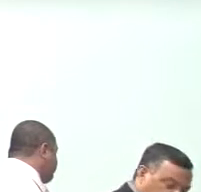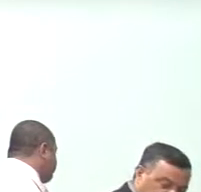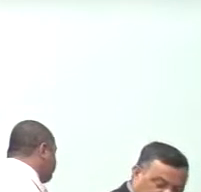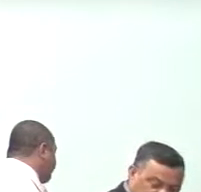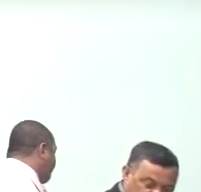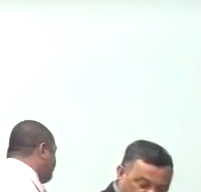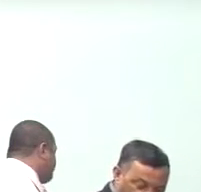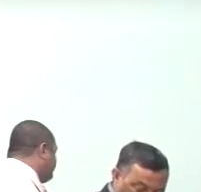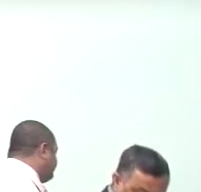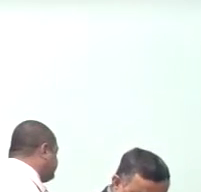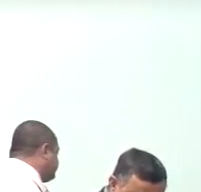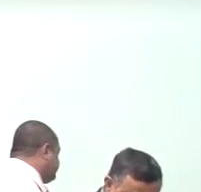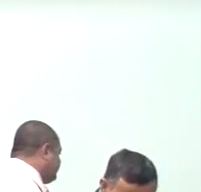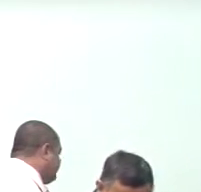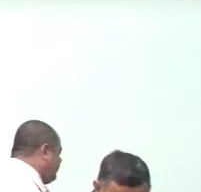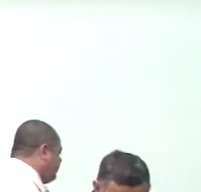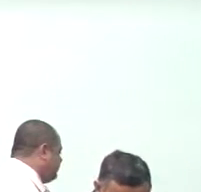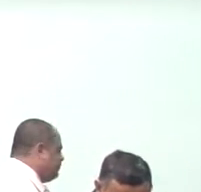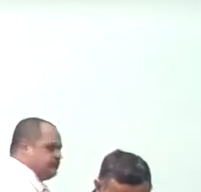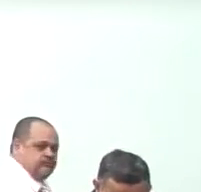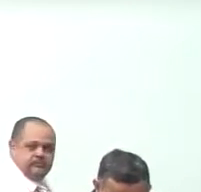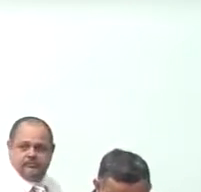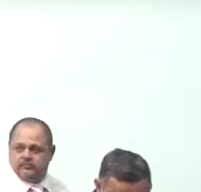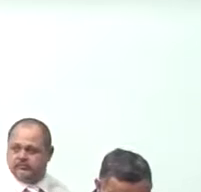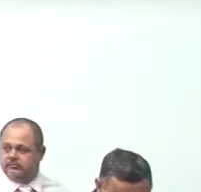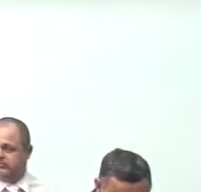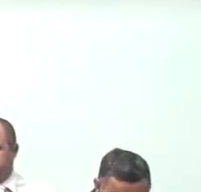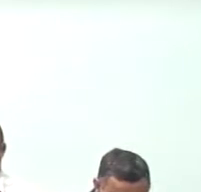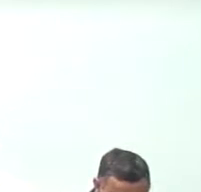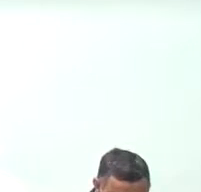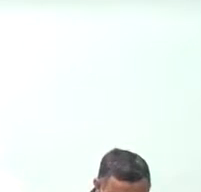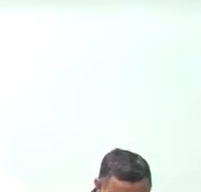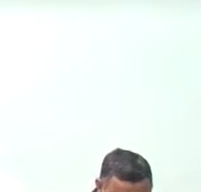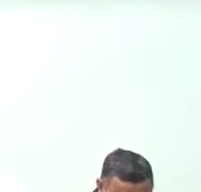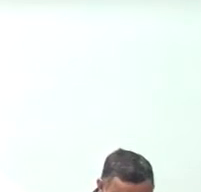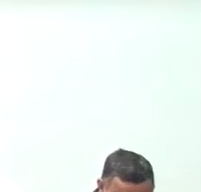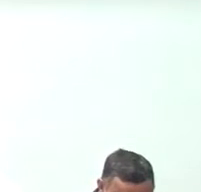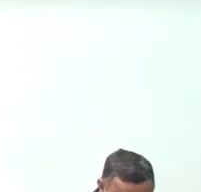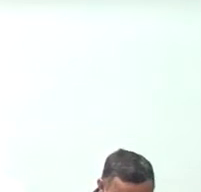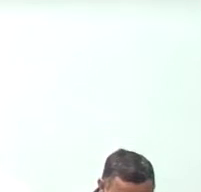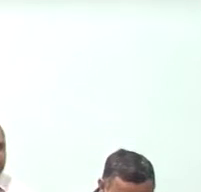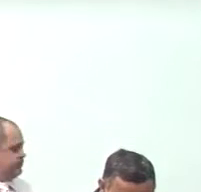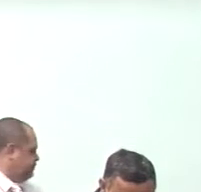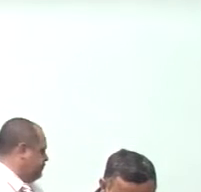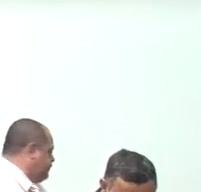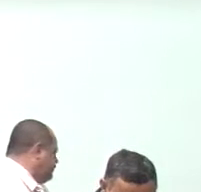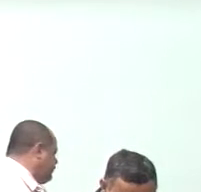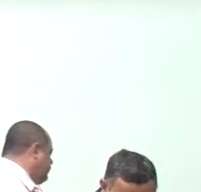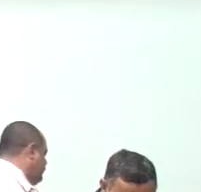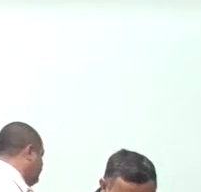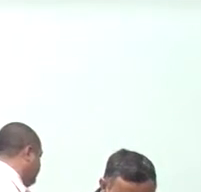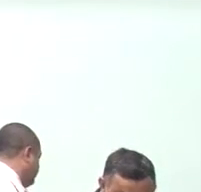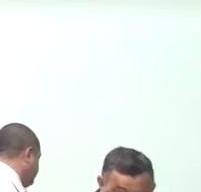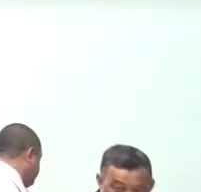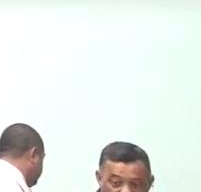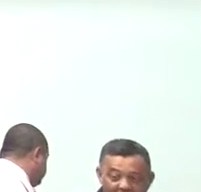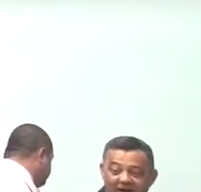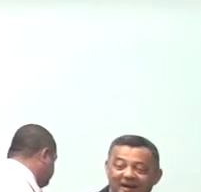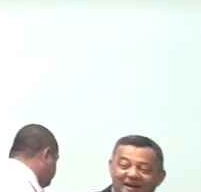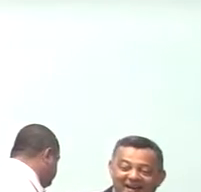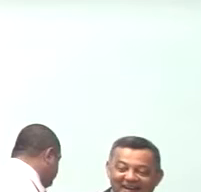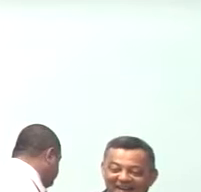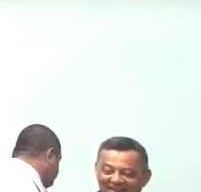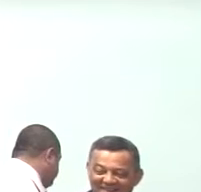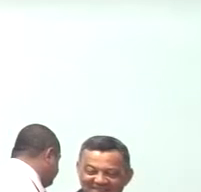Pela ordem, presidente. consignar meu voto favorável. Minha